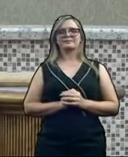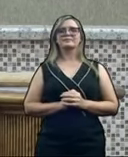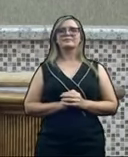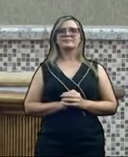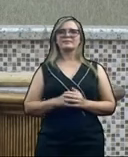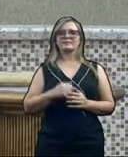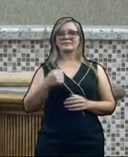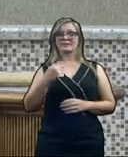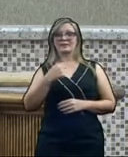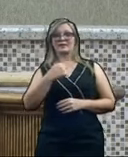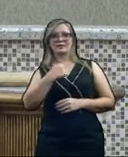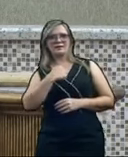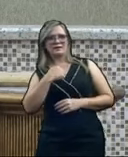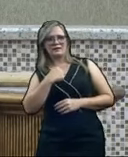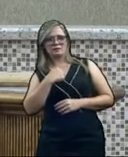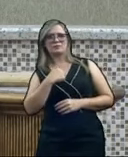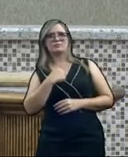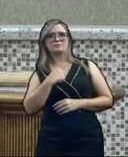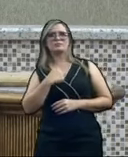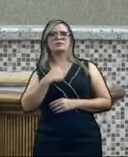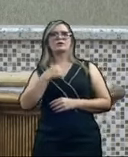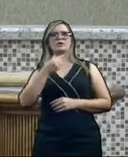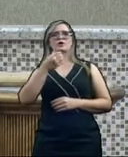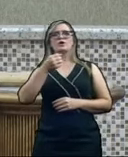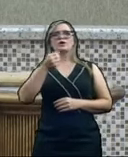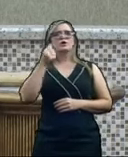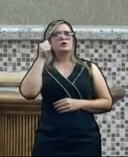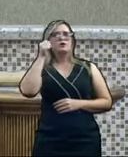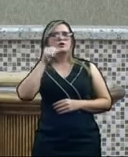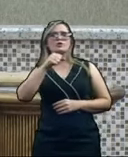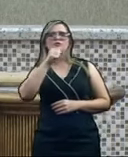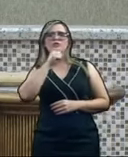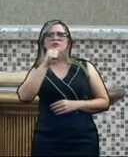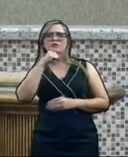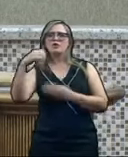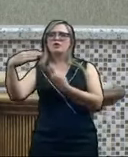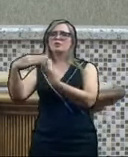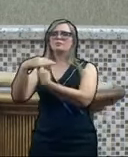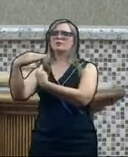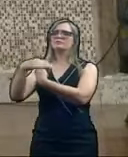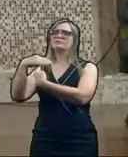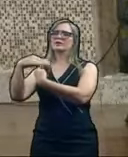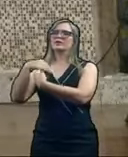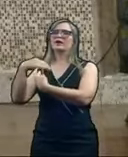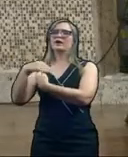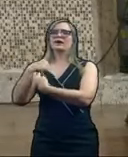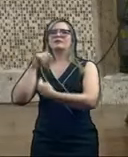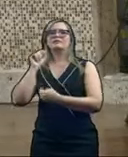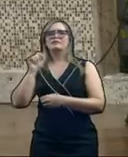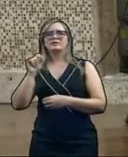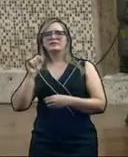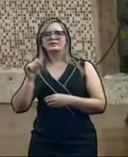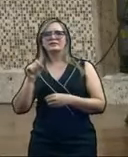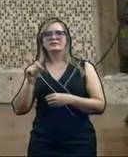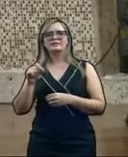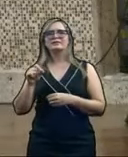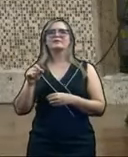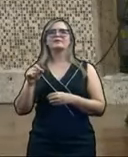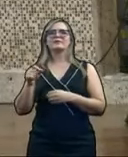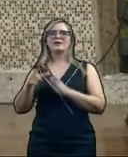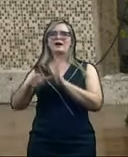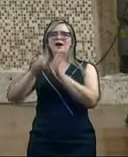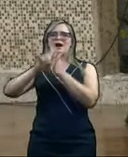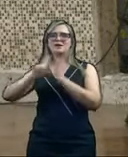de dar uns conselhos para mim olha quanto foi numa festa como nem que seja uma colherzinha de feijão ou você chegar lá no passar vergonha nem